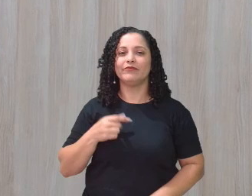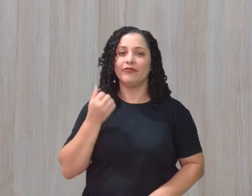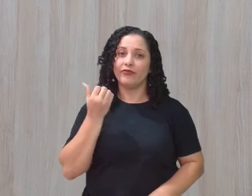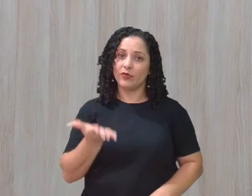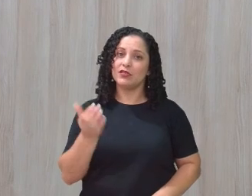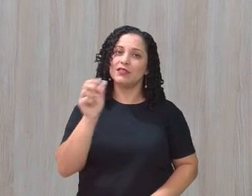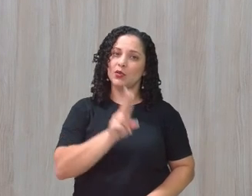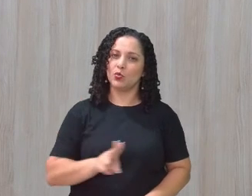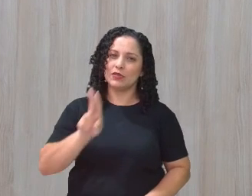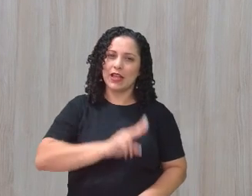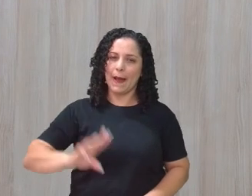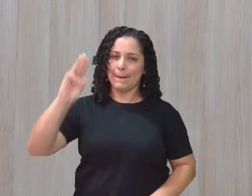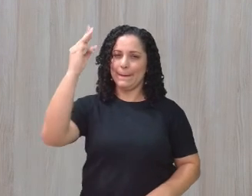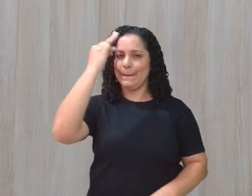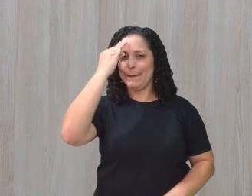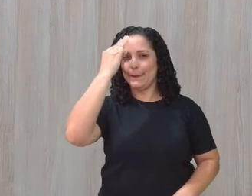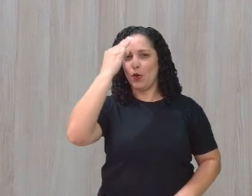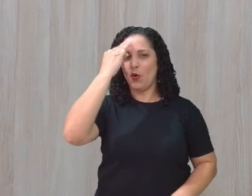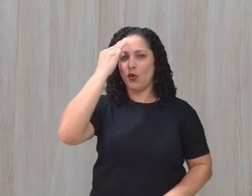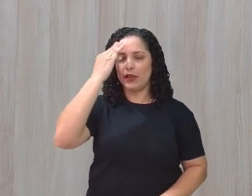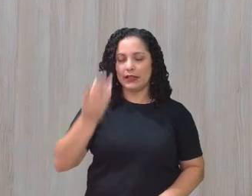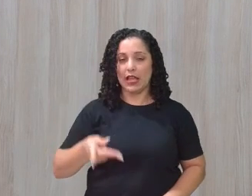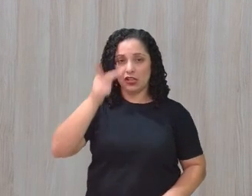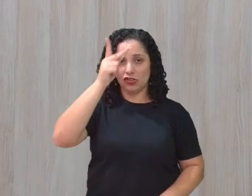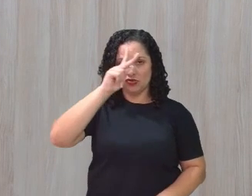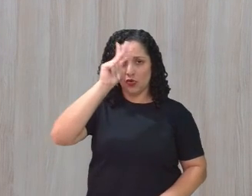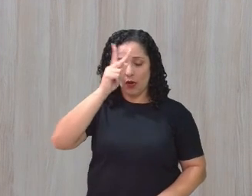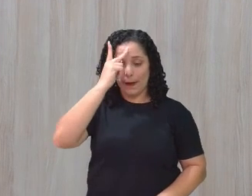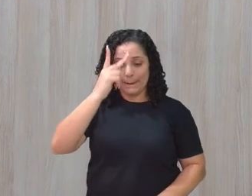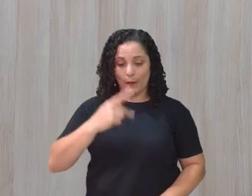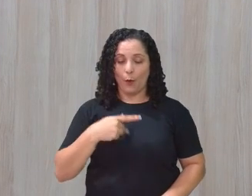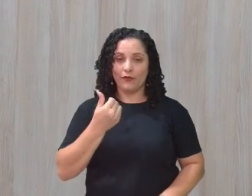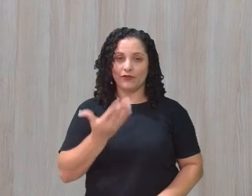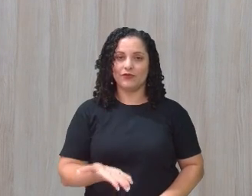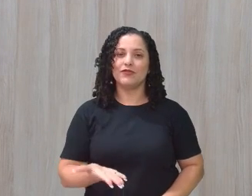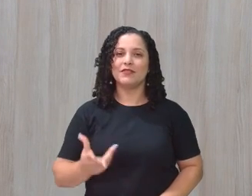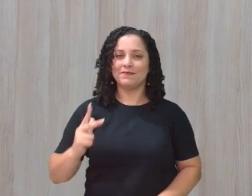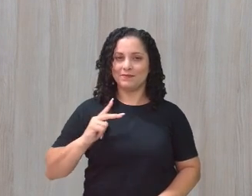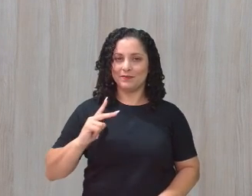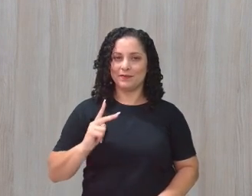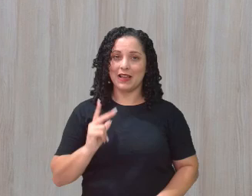utiliza a sua memória para contar a sua própria história, você está criando a sua